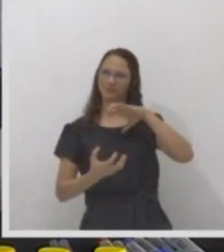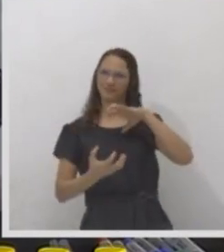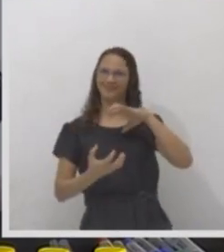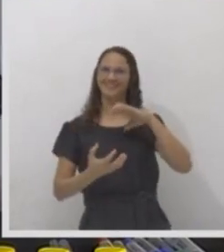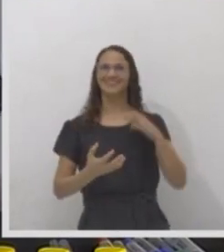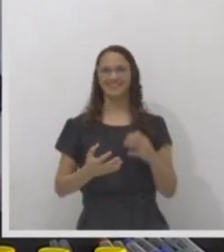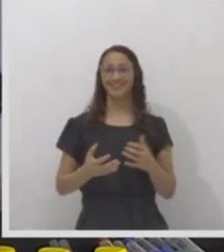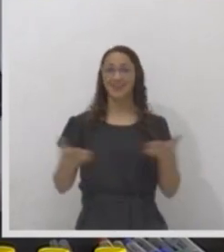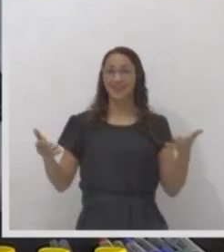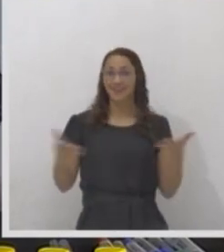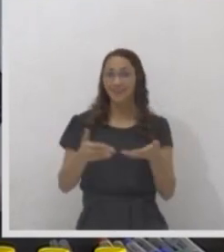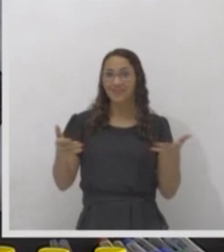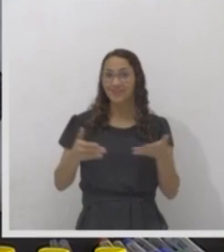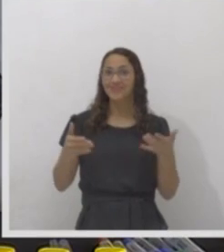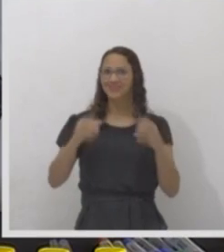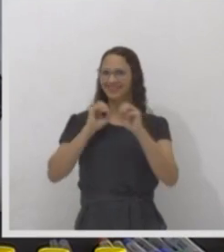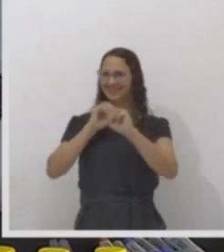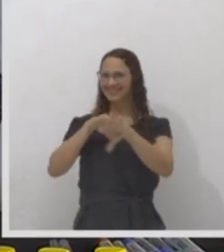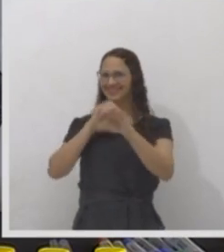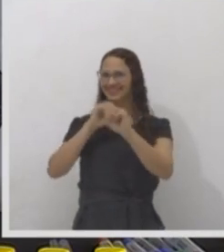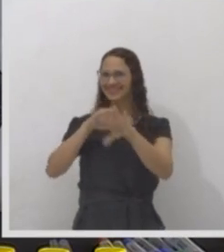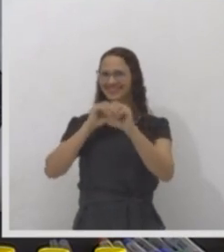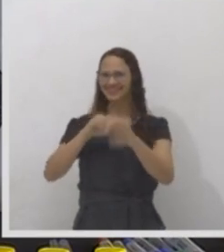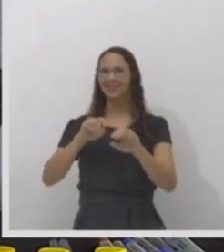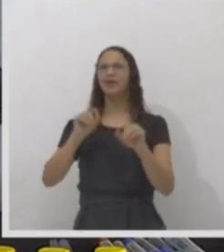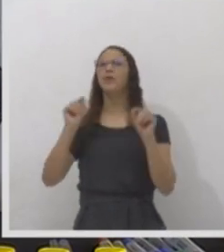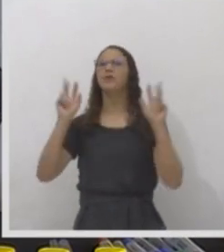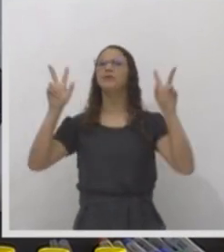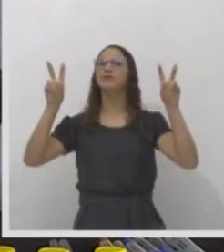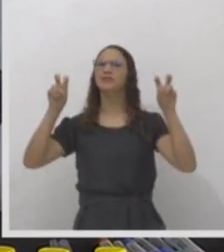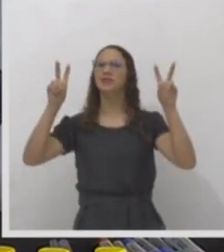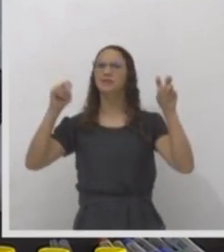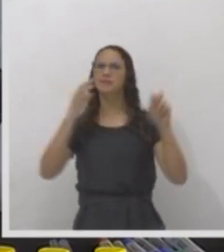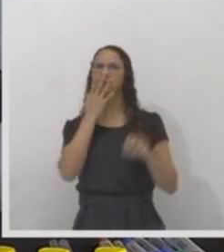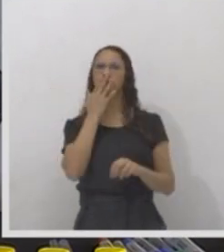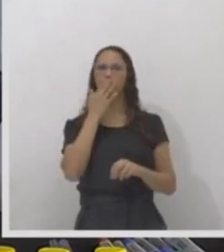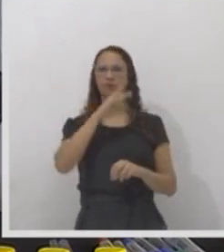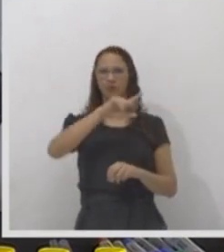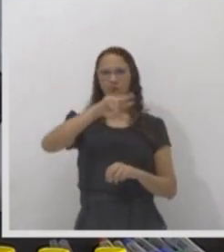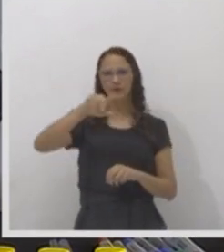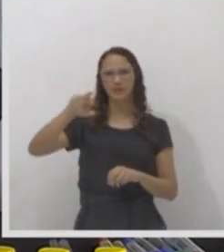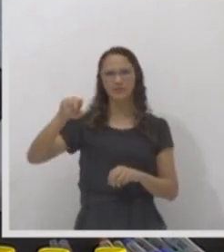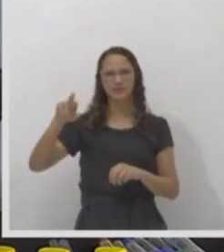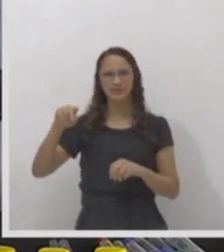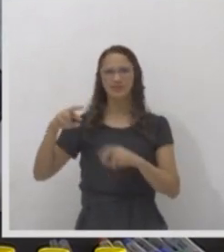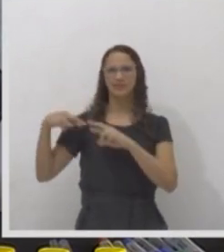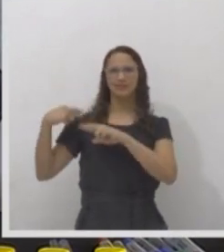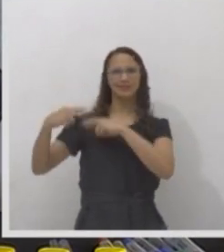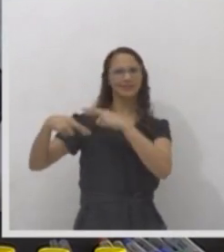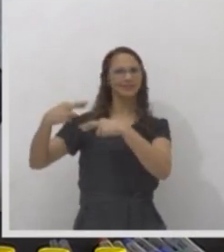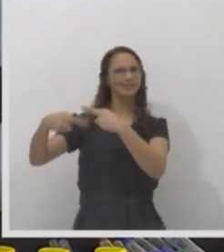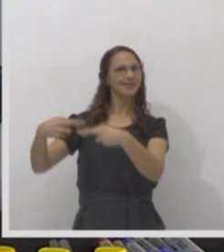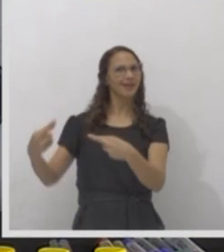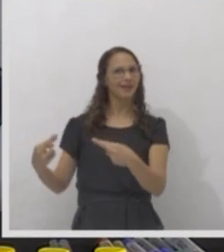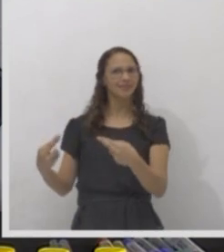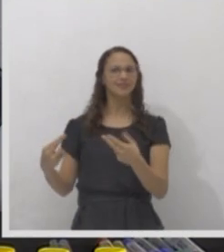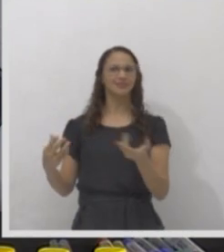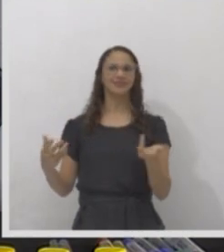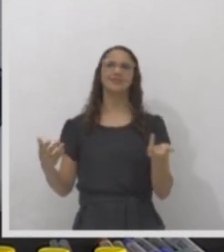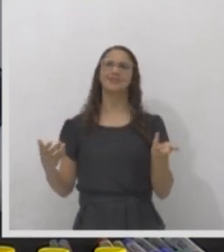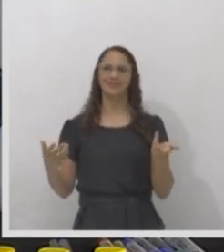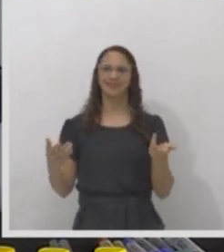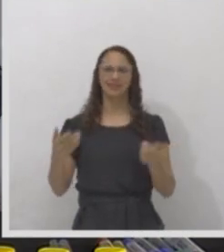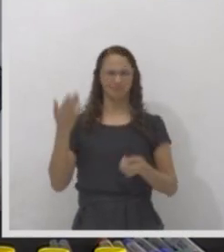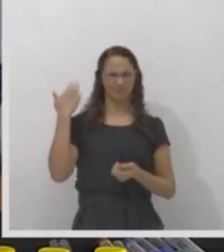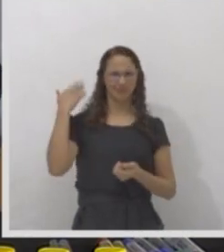com vocês sobre cores e reciclagem. Na nossa aula passada, nós trabalhamos e falamos